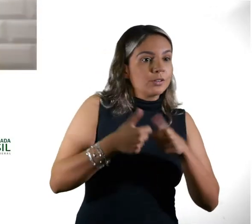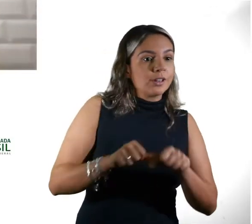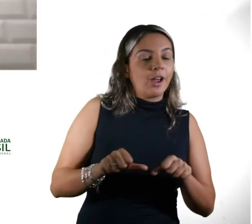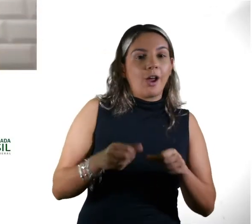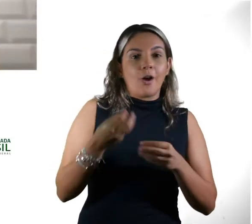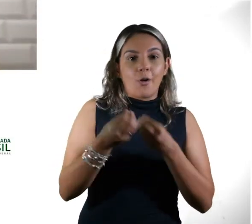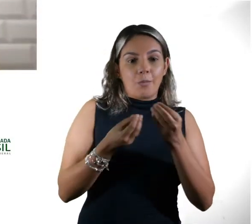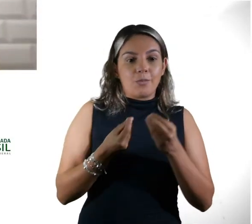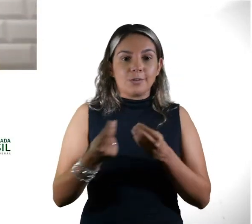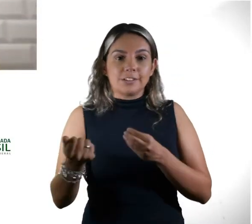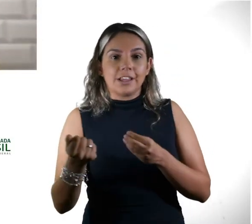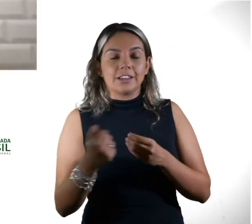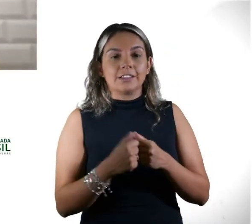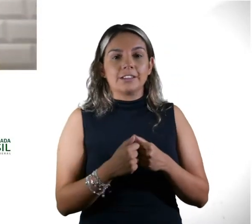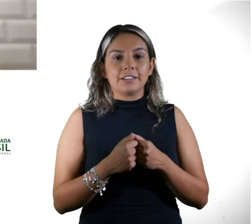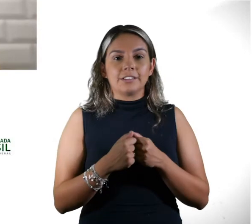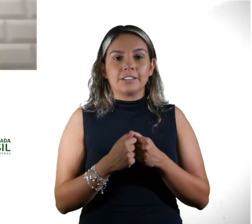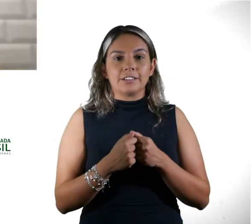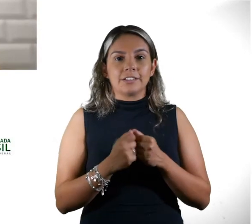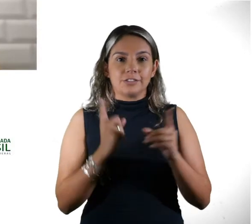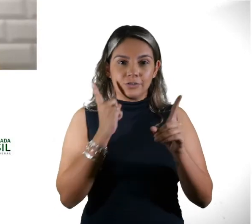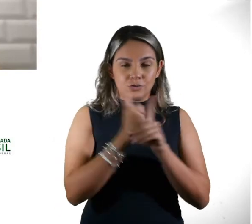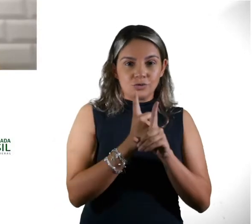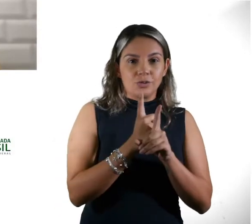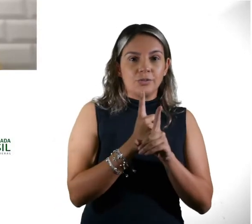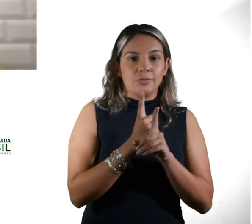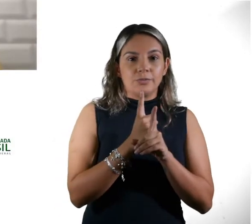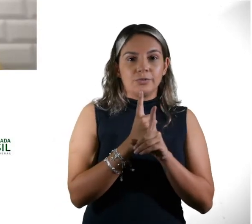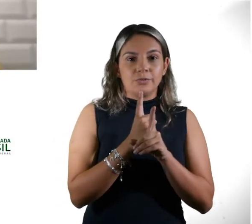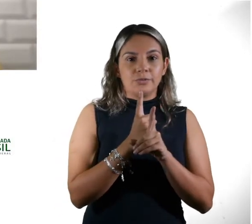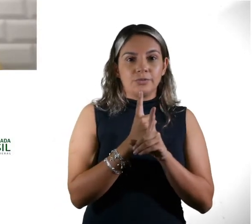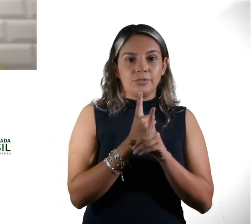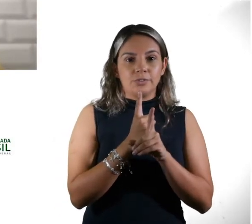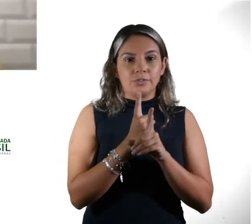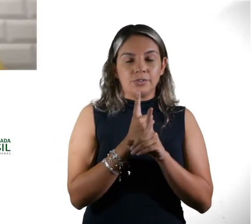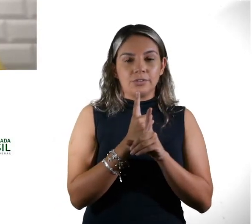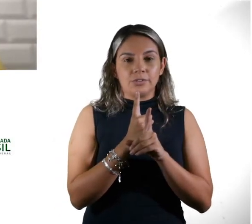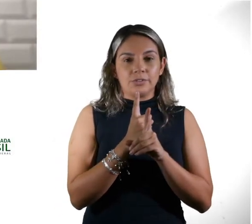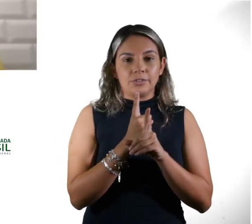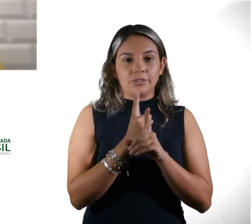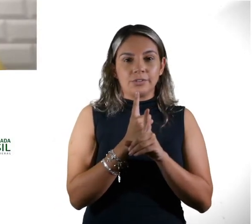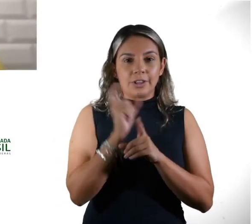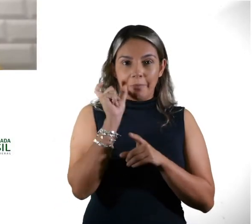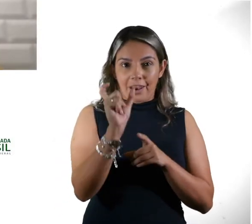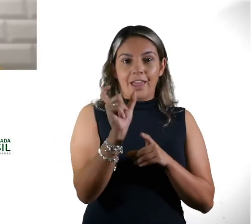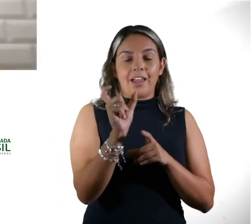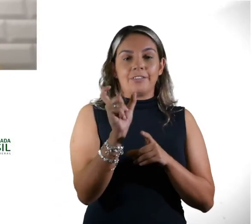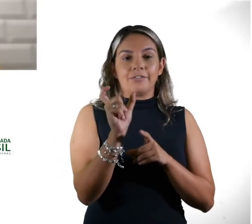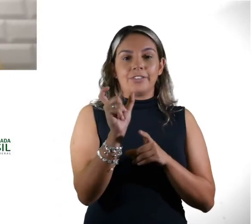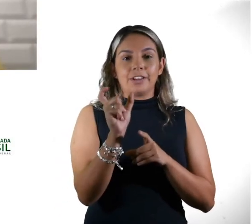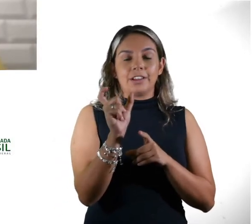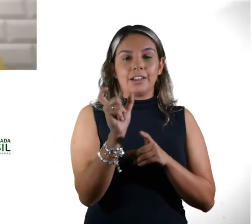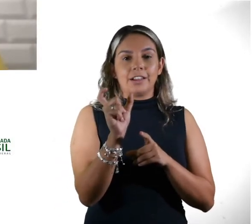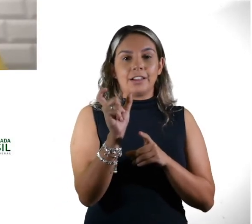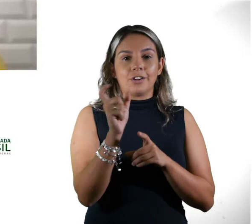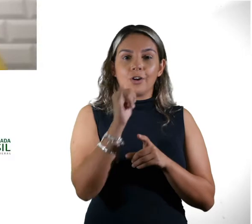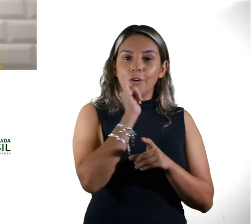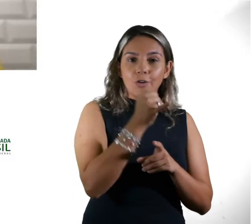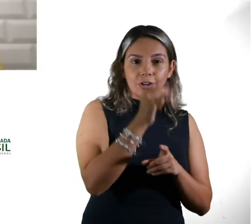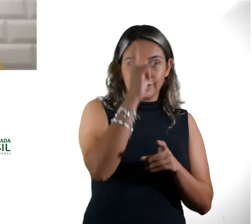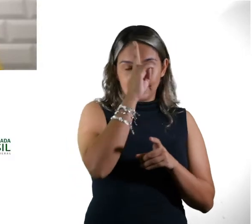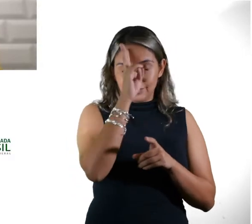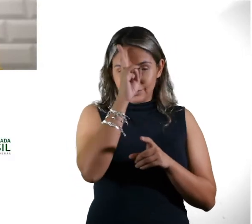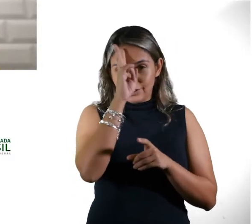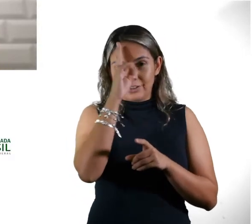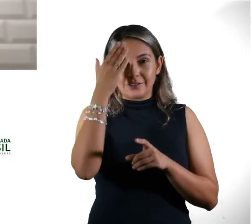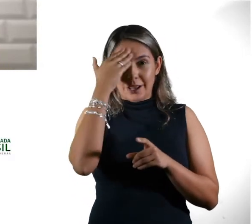podem sair dali. E finalmente descobrem que a forma de saírem é através da palavra, contando histórias, que é o